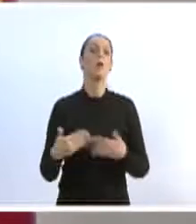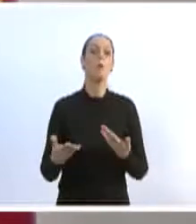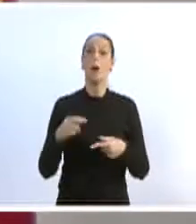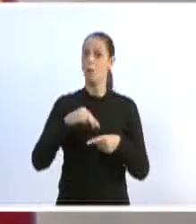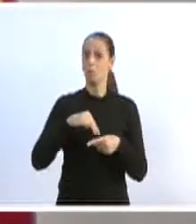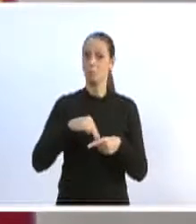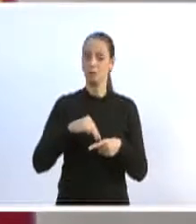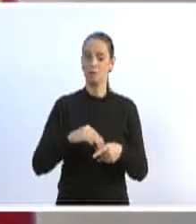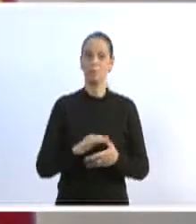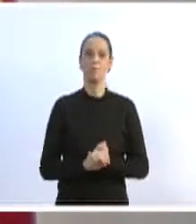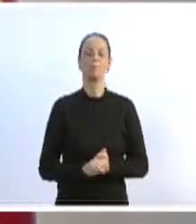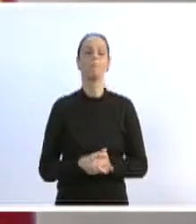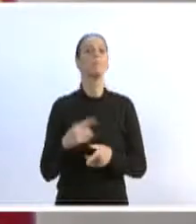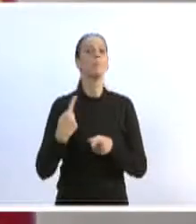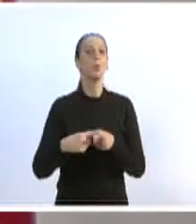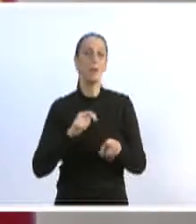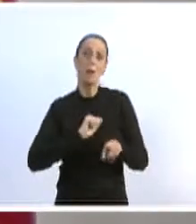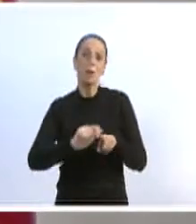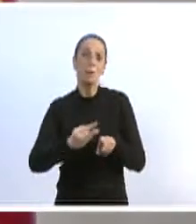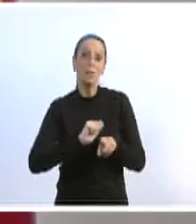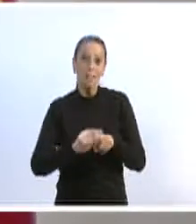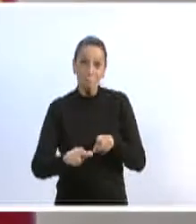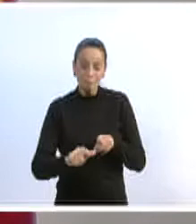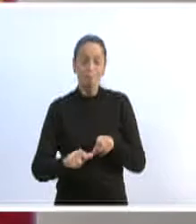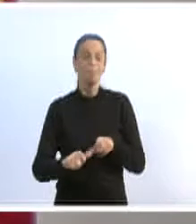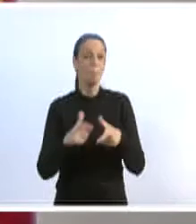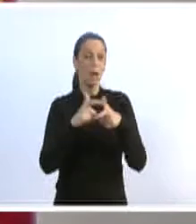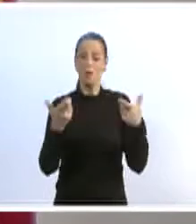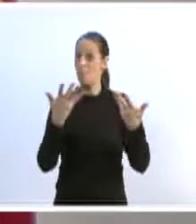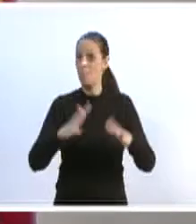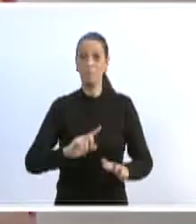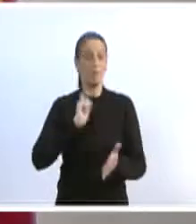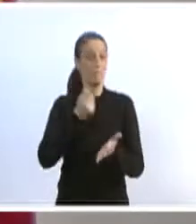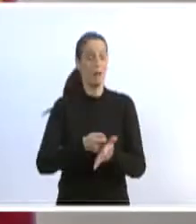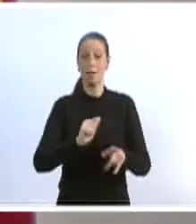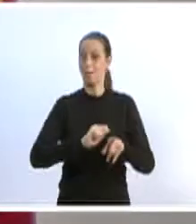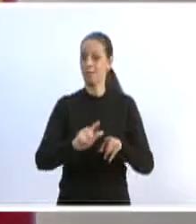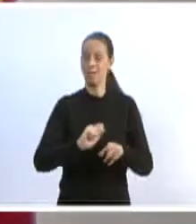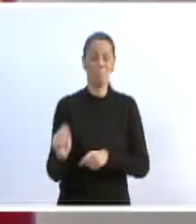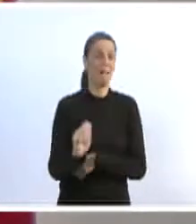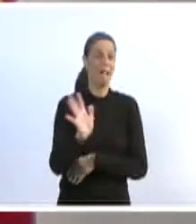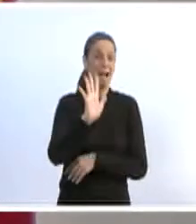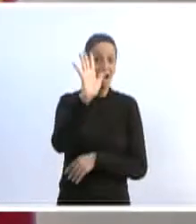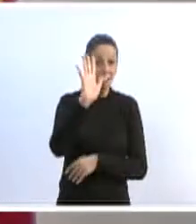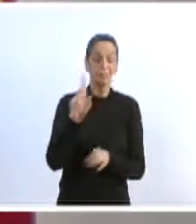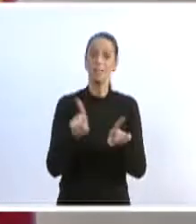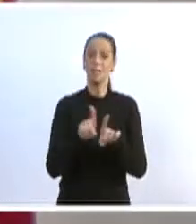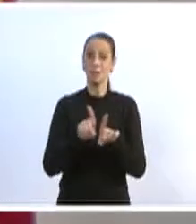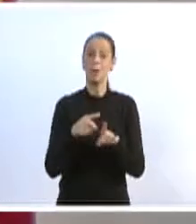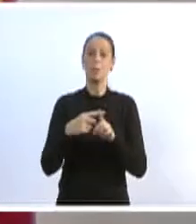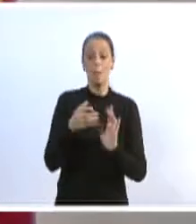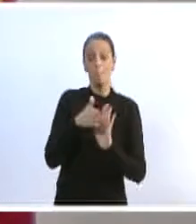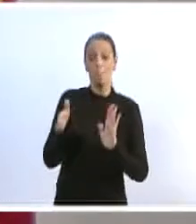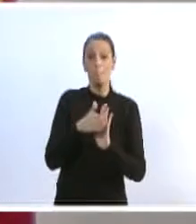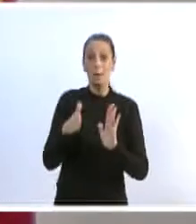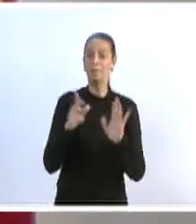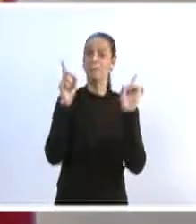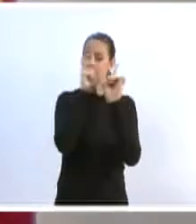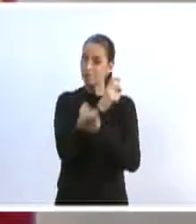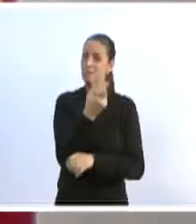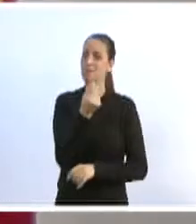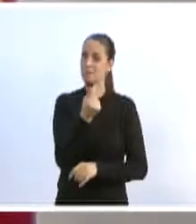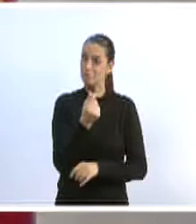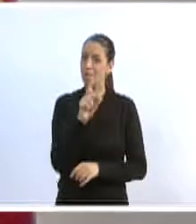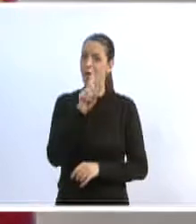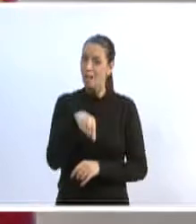ao aluguel só aqueles ligados à crise e são aqueles